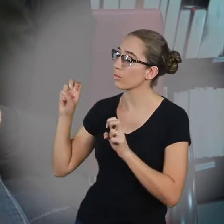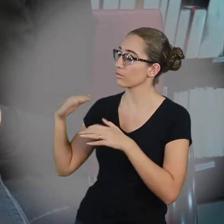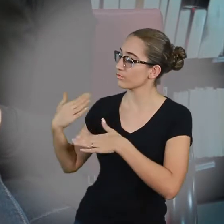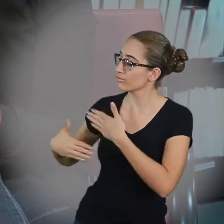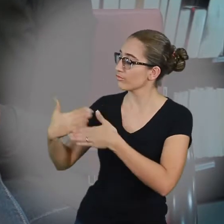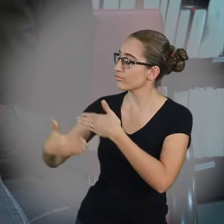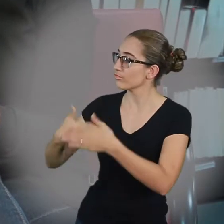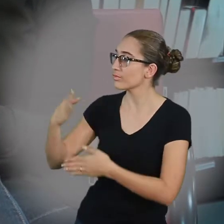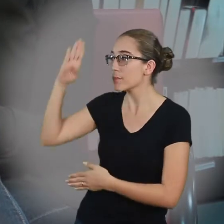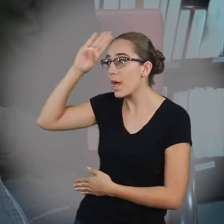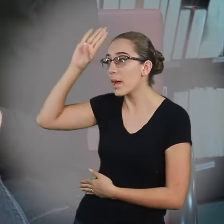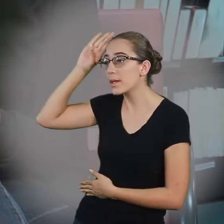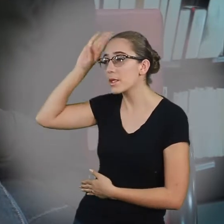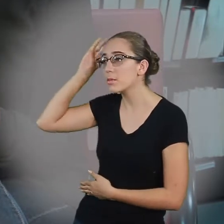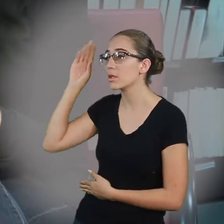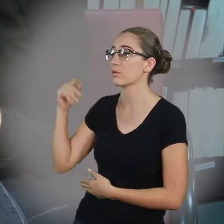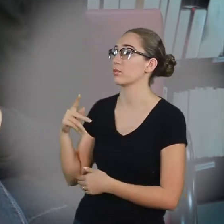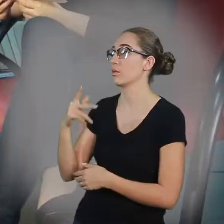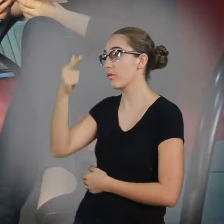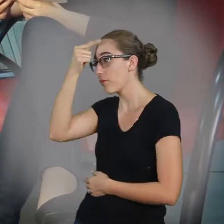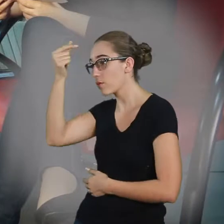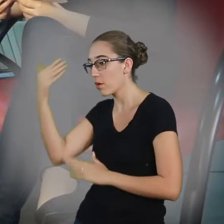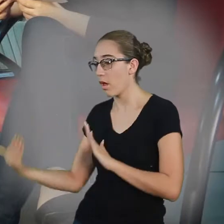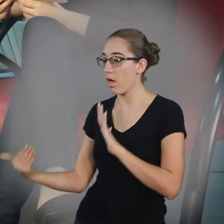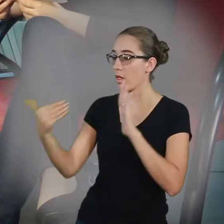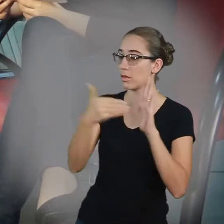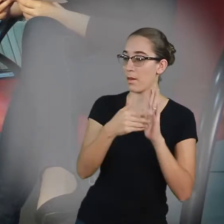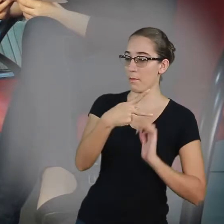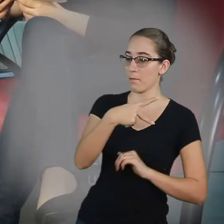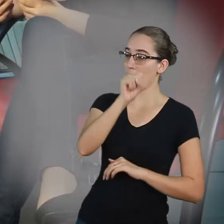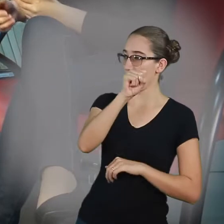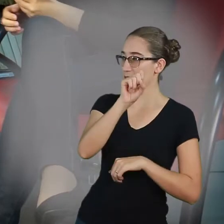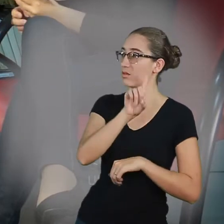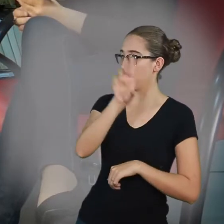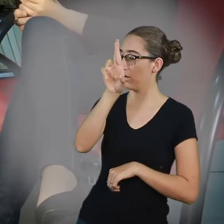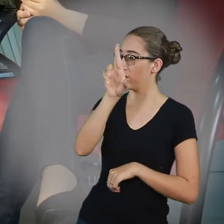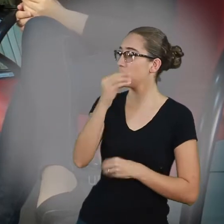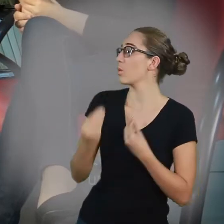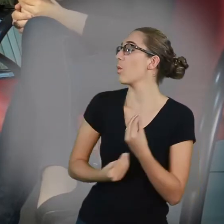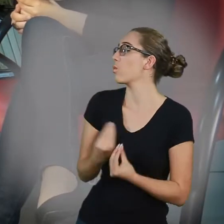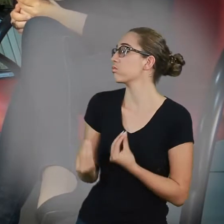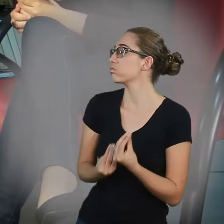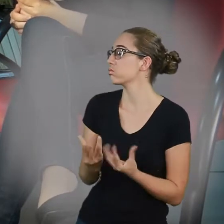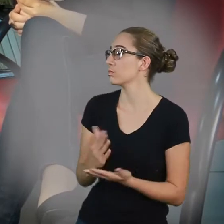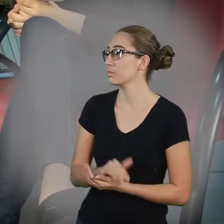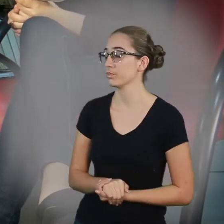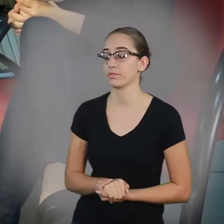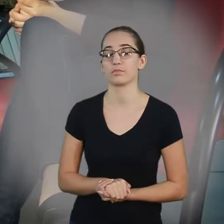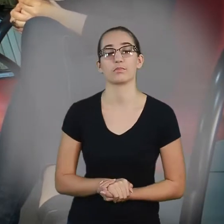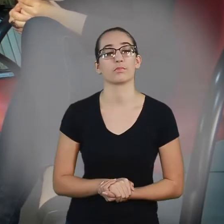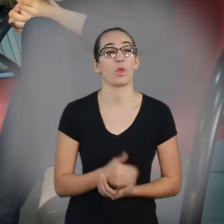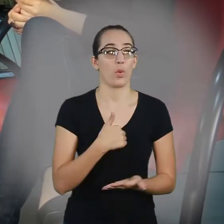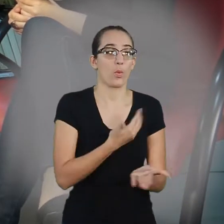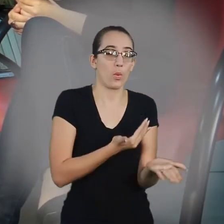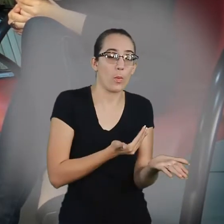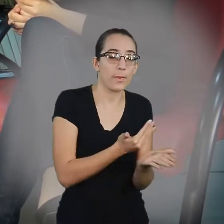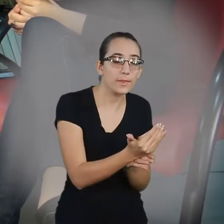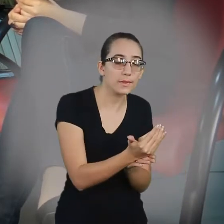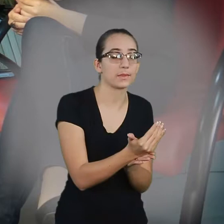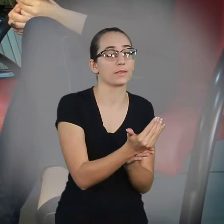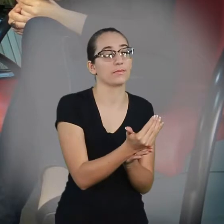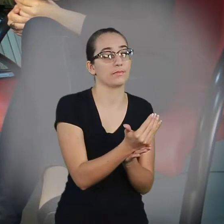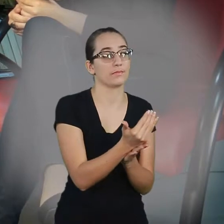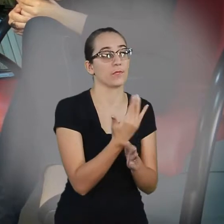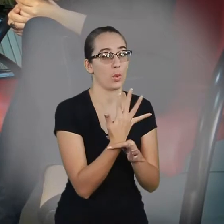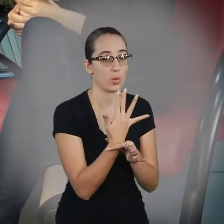ao pós-doutorado. Como é que se deu a sua trajetória? Eu iniciei na URGS, primeiramente eu fiz um período do curso de